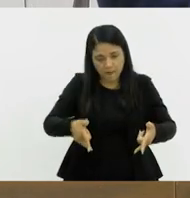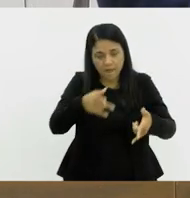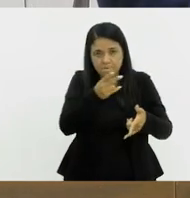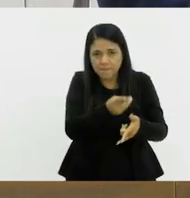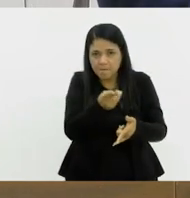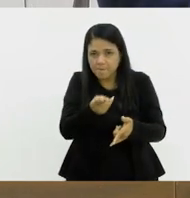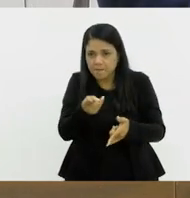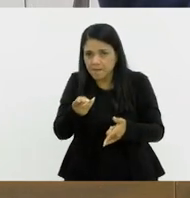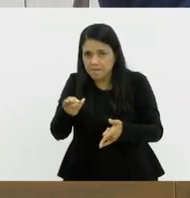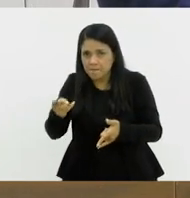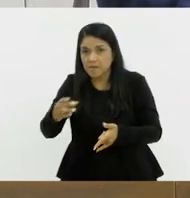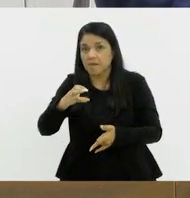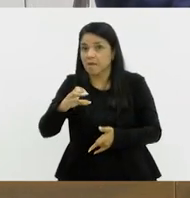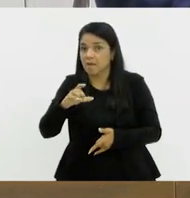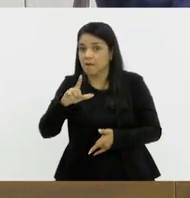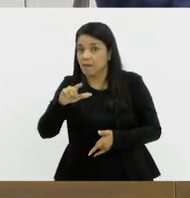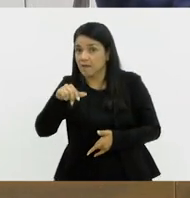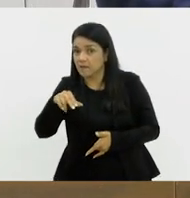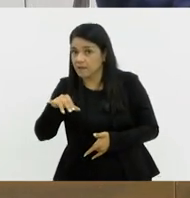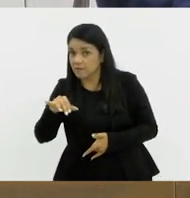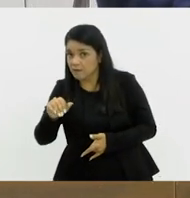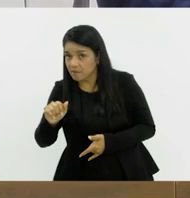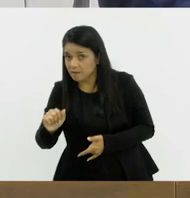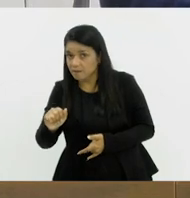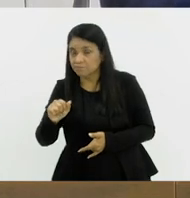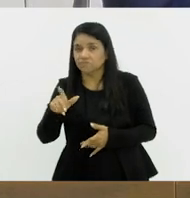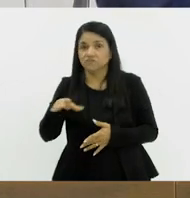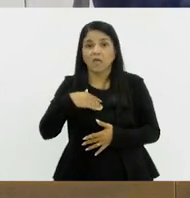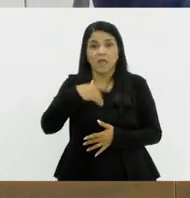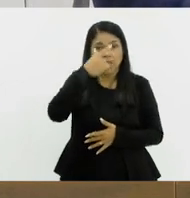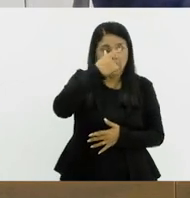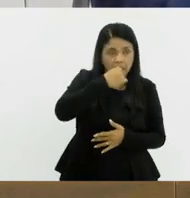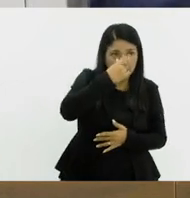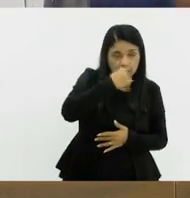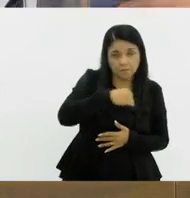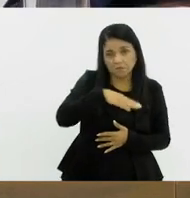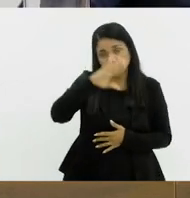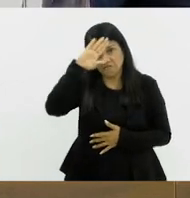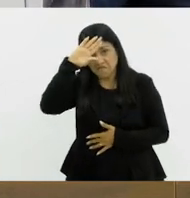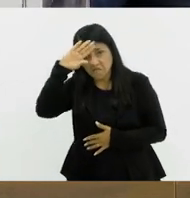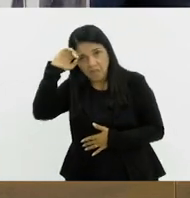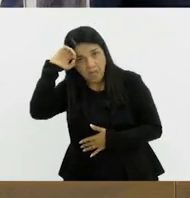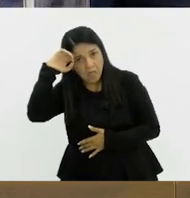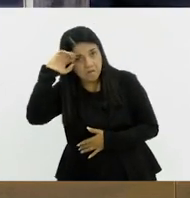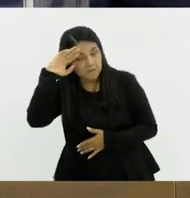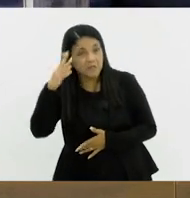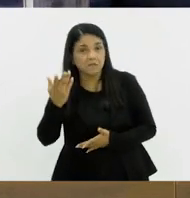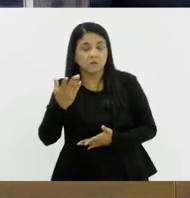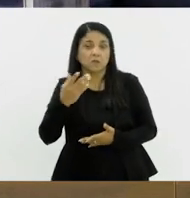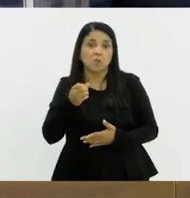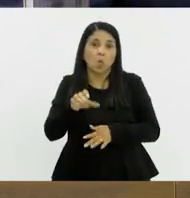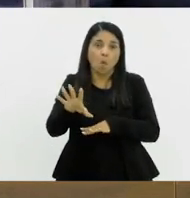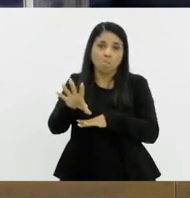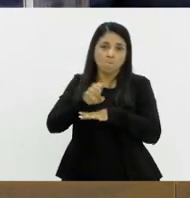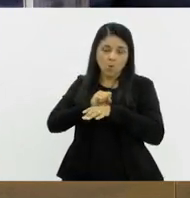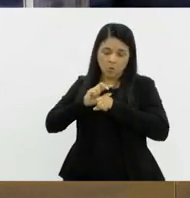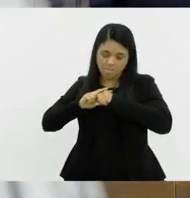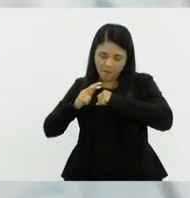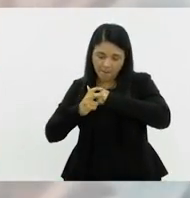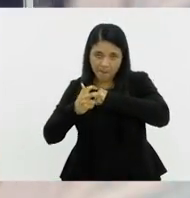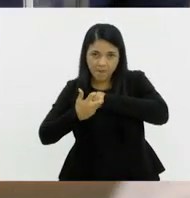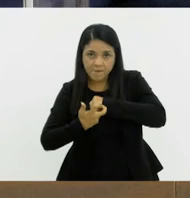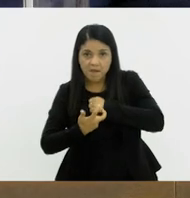clínica, né? Se a pessoa tiver gripe, tiver febre, se ela pegar dengue,